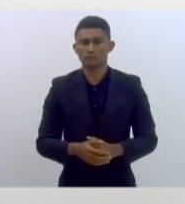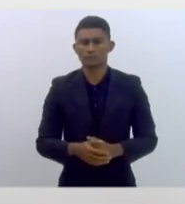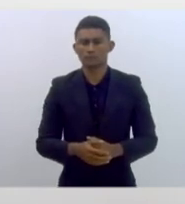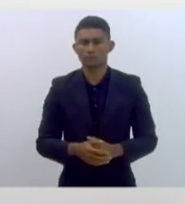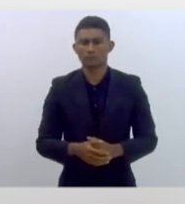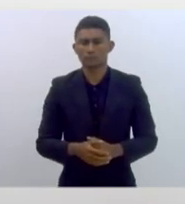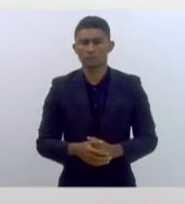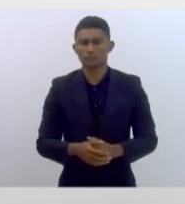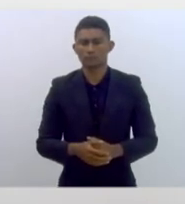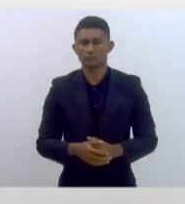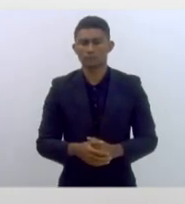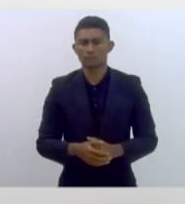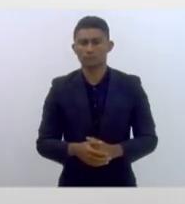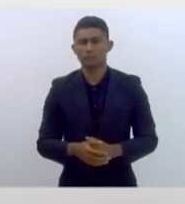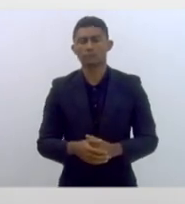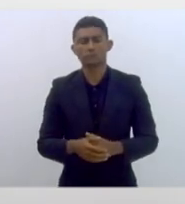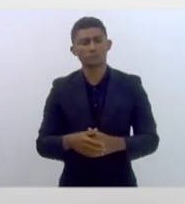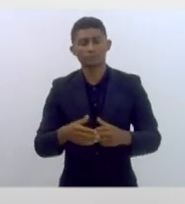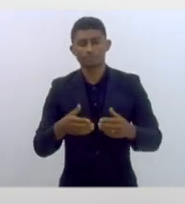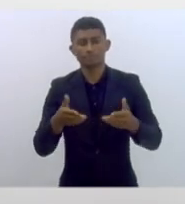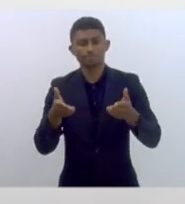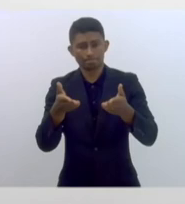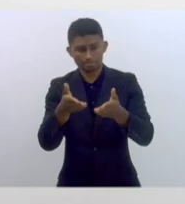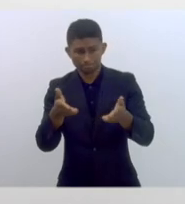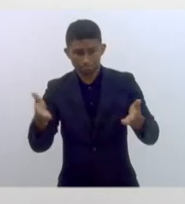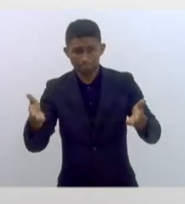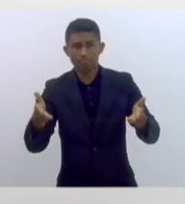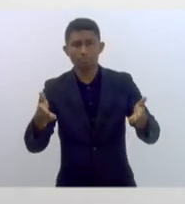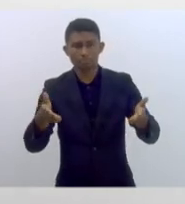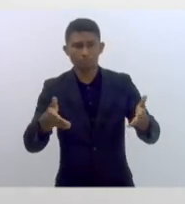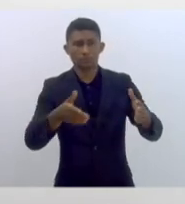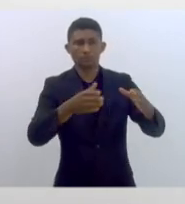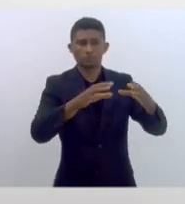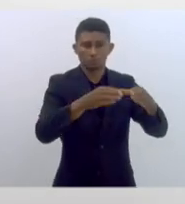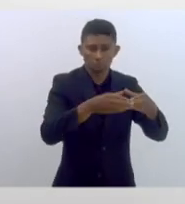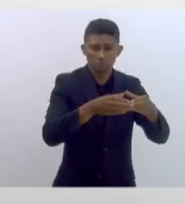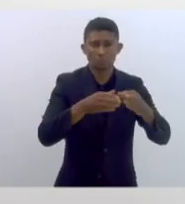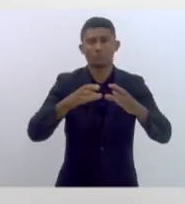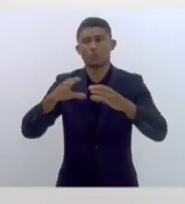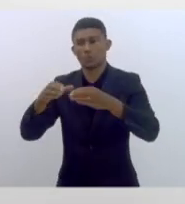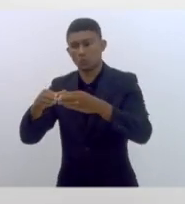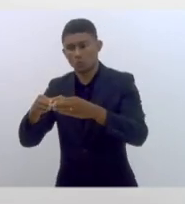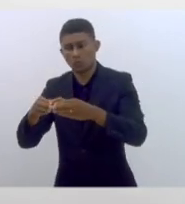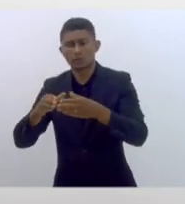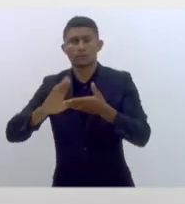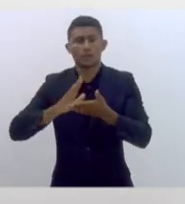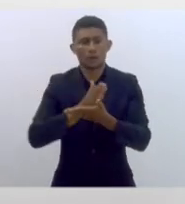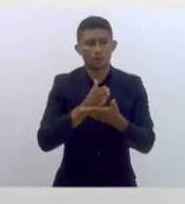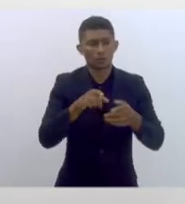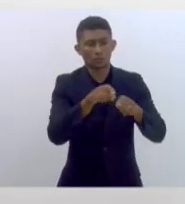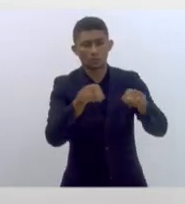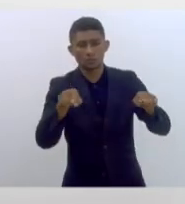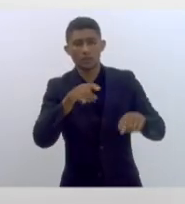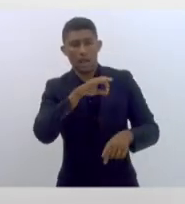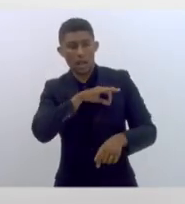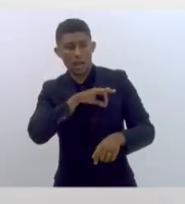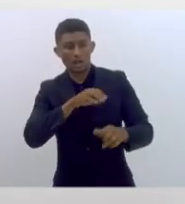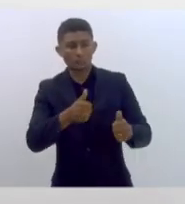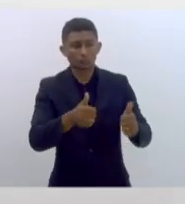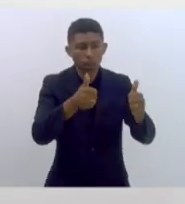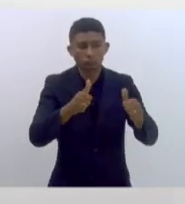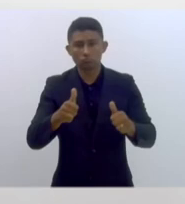os órgãos que estão ainda com pleito, tá, de melhorias salariais, como os